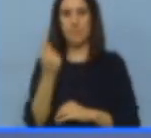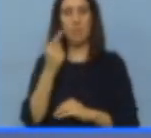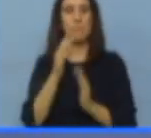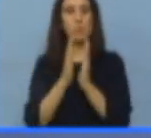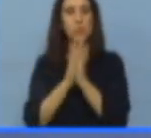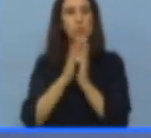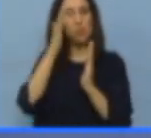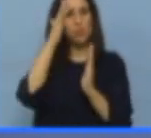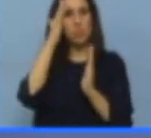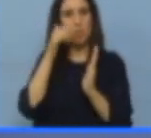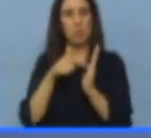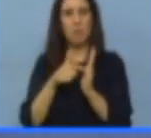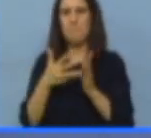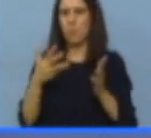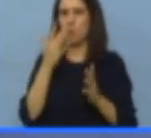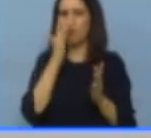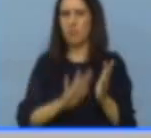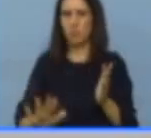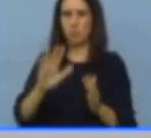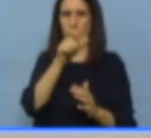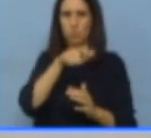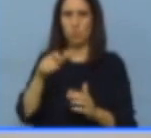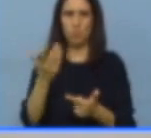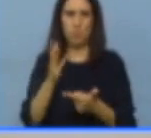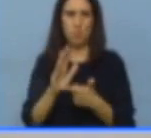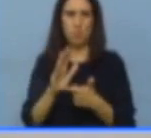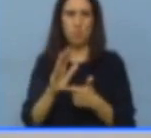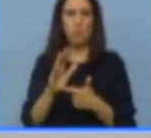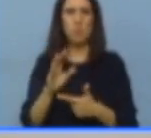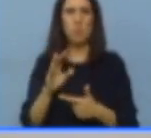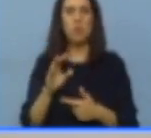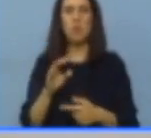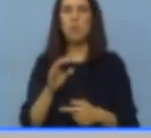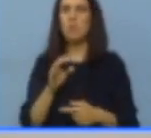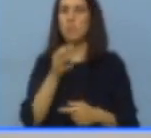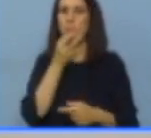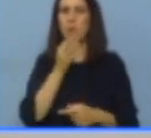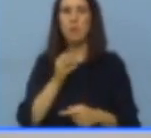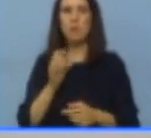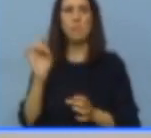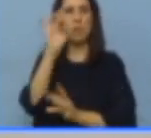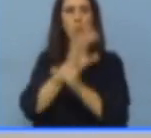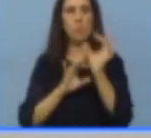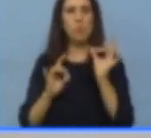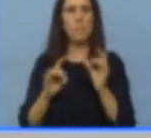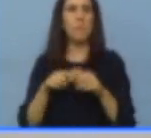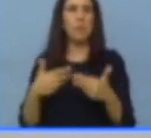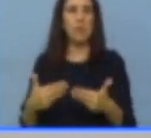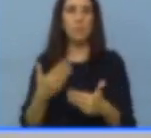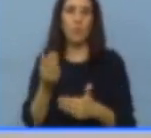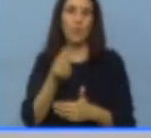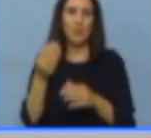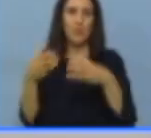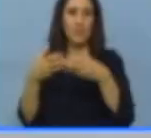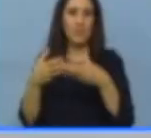teologia, e a grande maioria são africanos. Nomeadamente, estão a receber modelos europeus. Nos europeus, neste momento, temos um noviço.